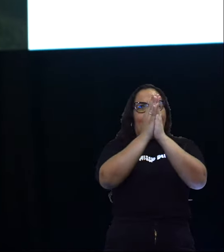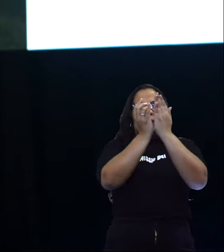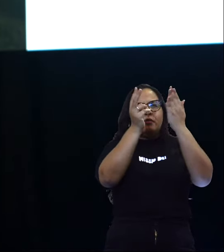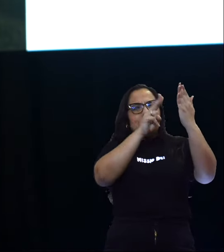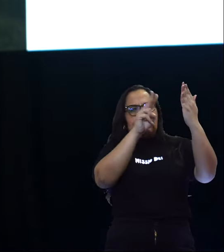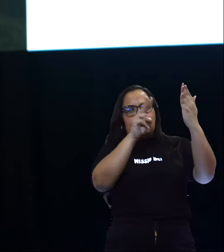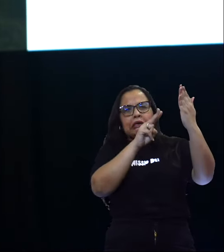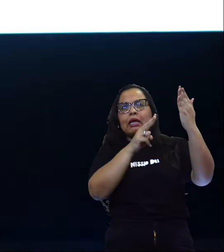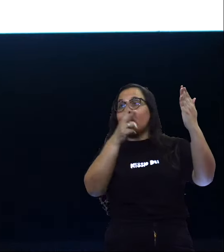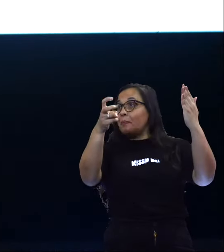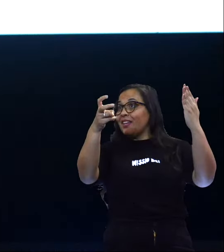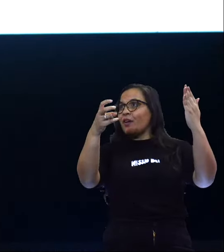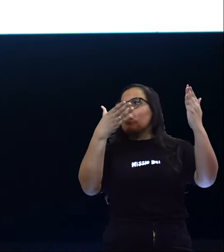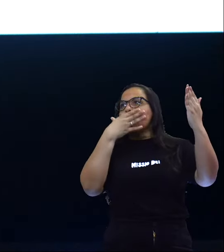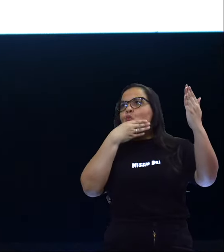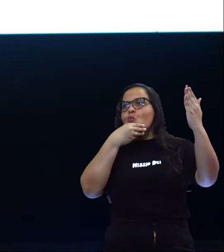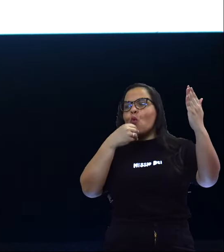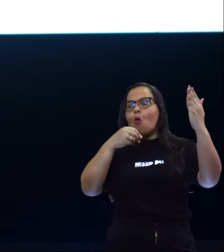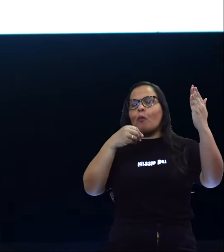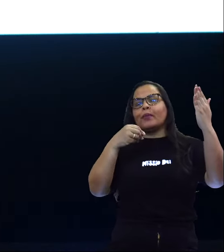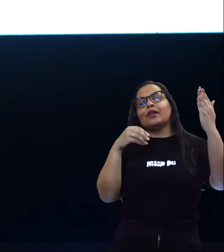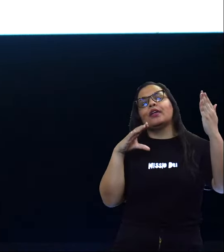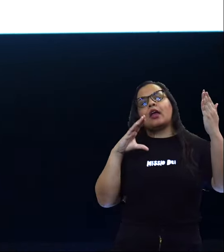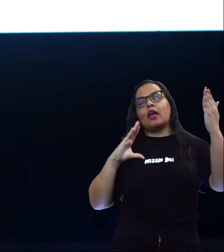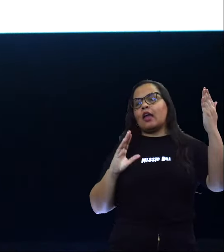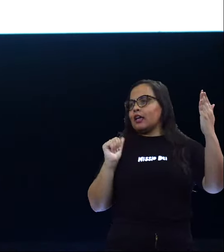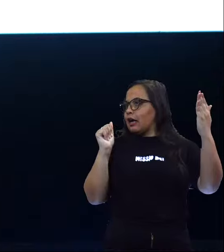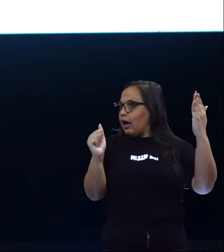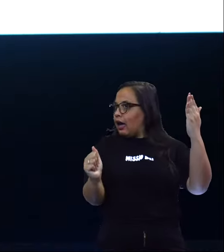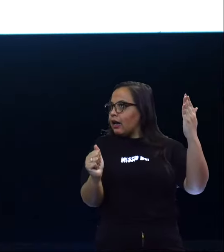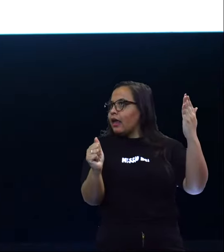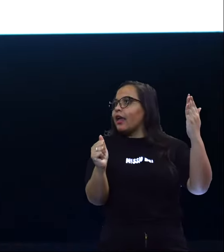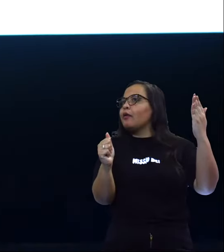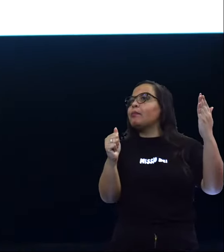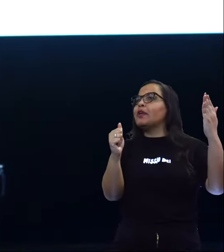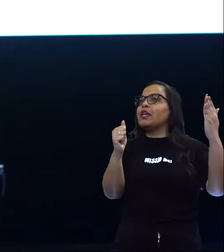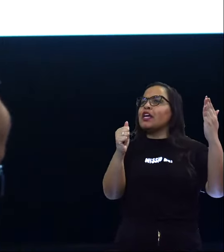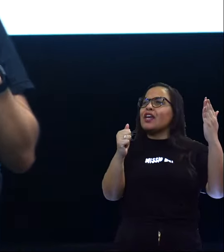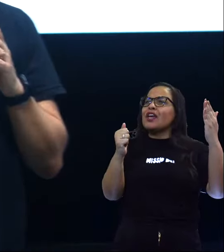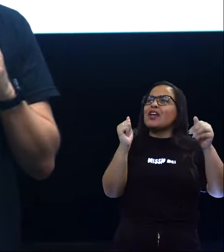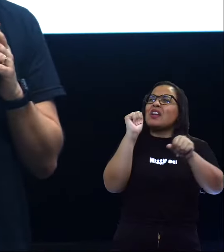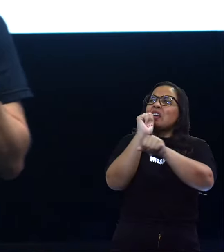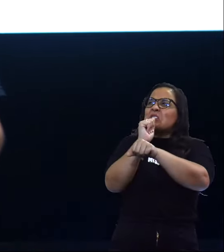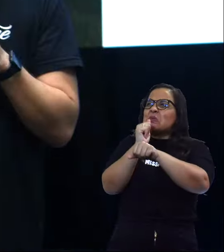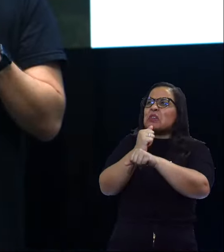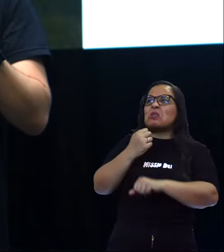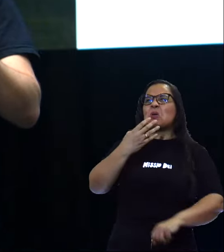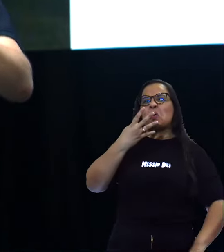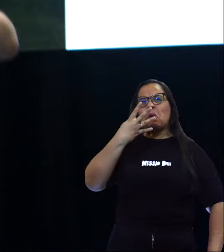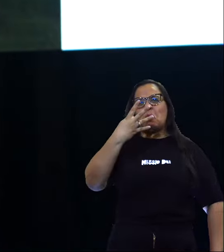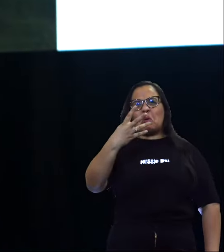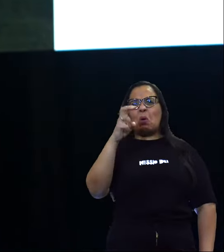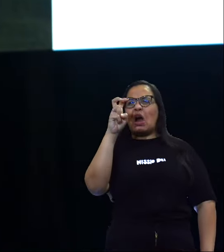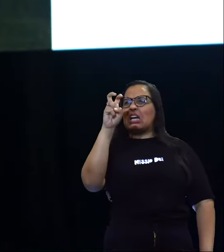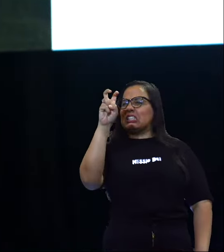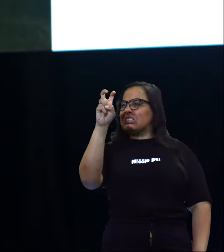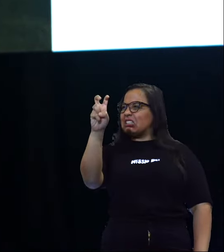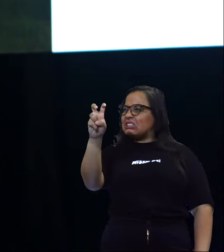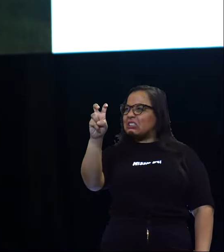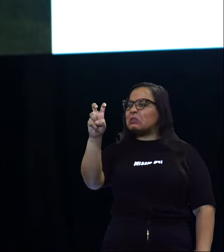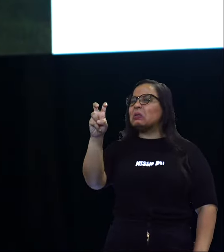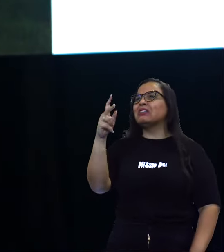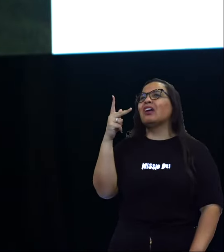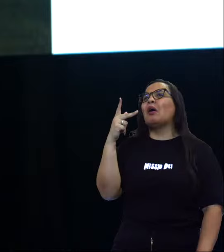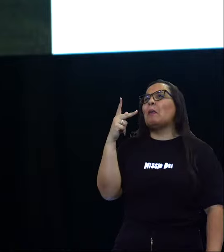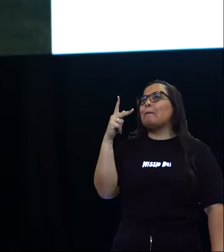espiado a terra, é aquele que quando começa a entrar na terra prometida junto com Josué, vira para o Josué e fala assim: olha, eu quero a terra